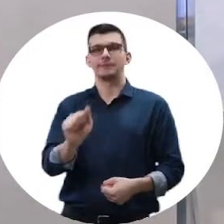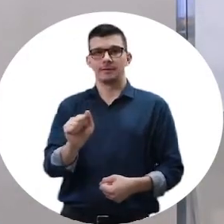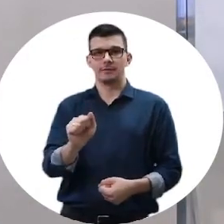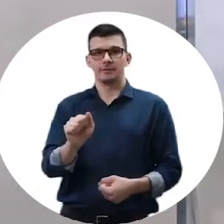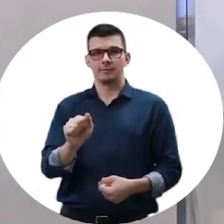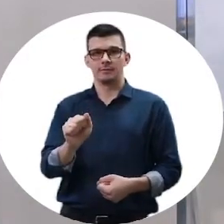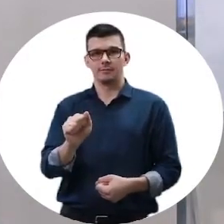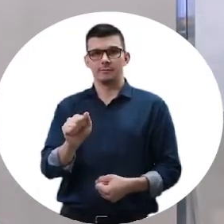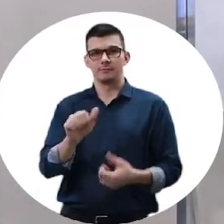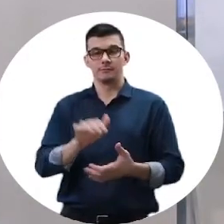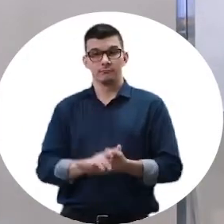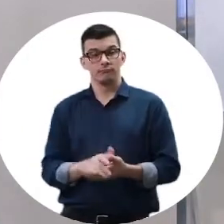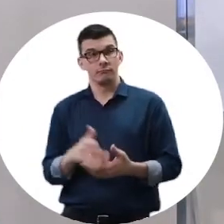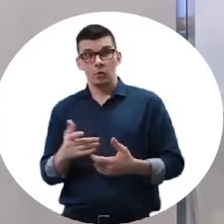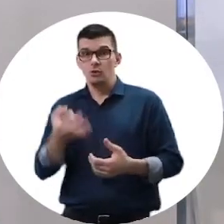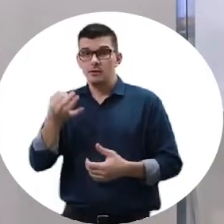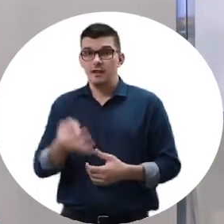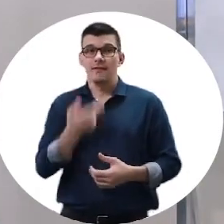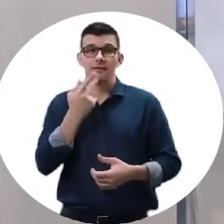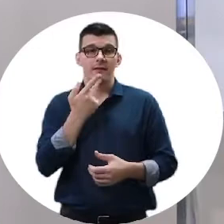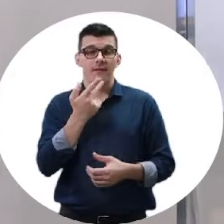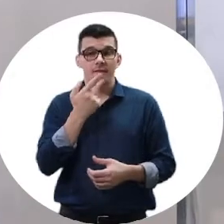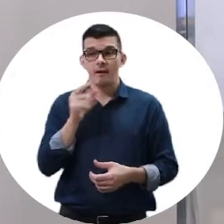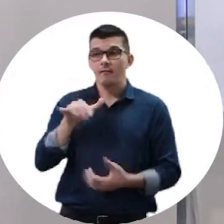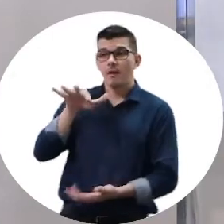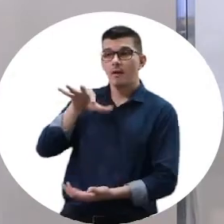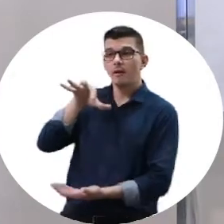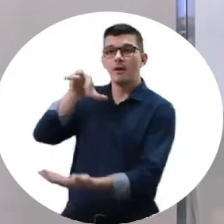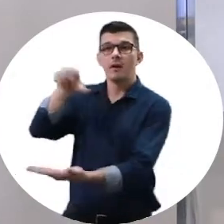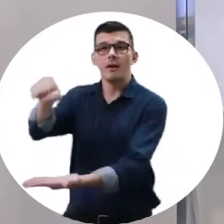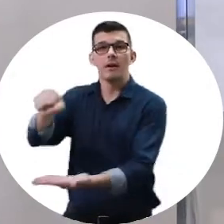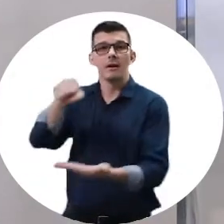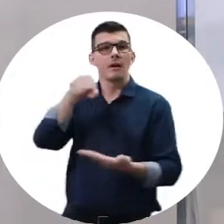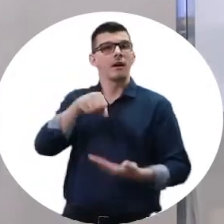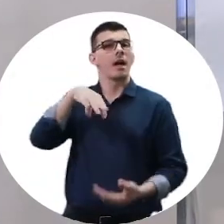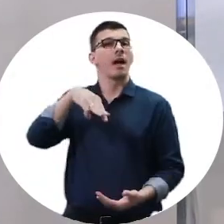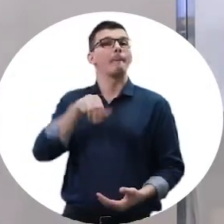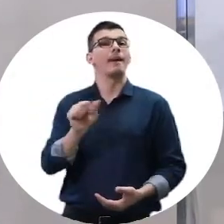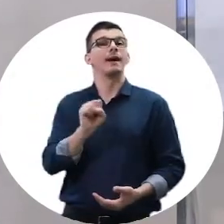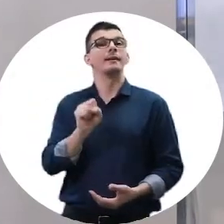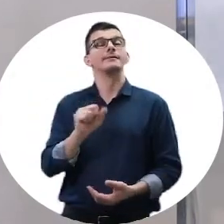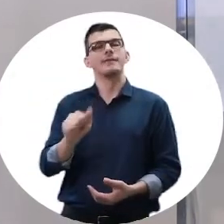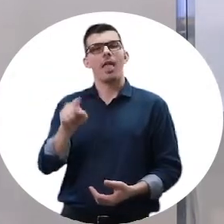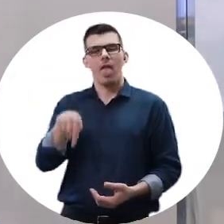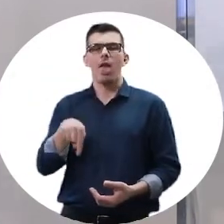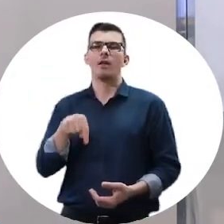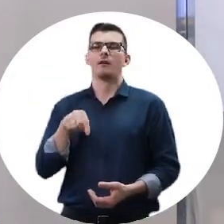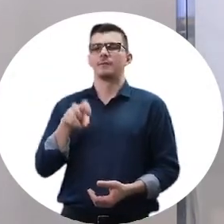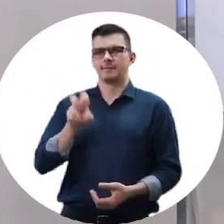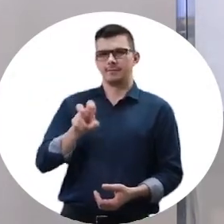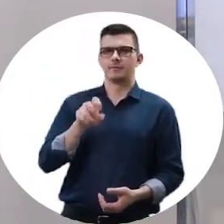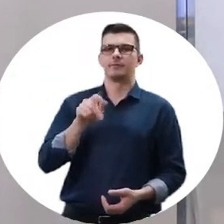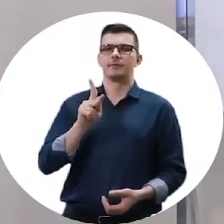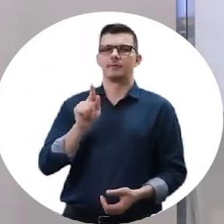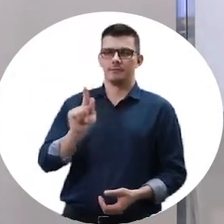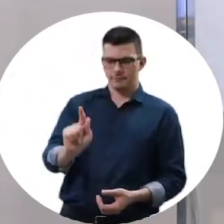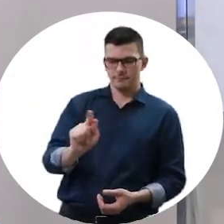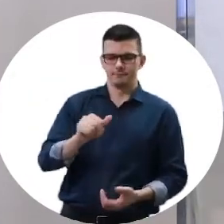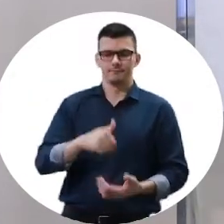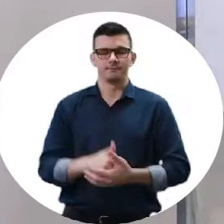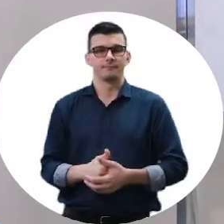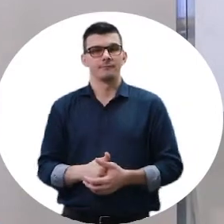é força, não é peso. Então, o certo era falar, mãe, pai, comprei um pacote de arroz e a massa daquele pacote de arroz